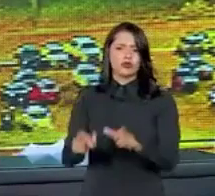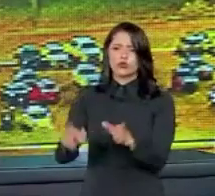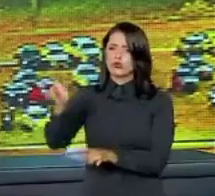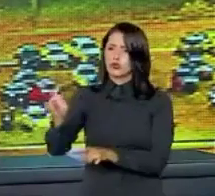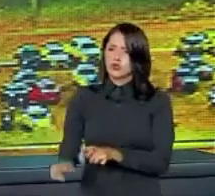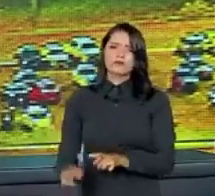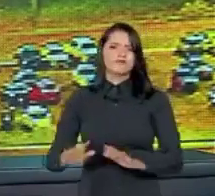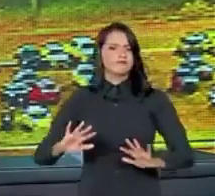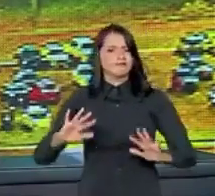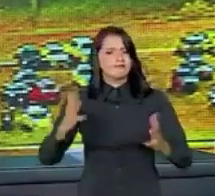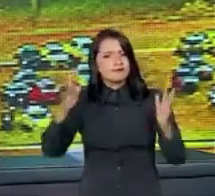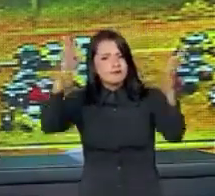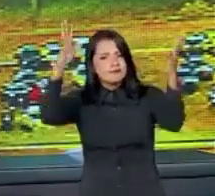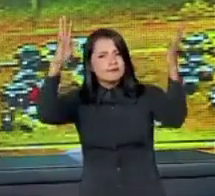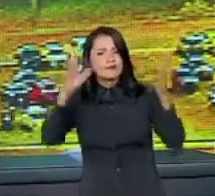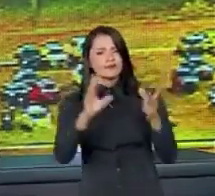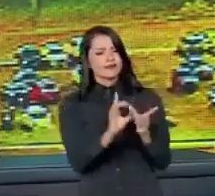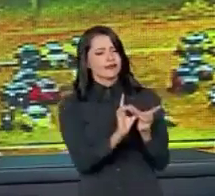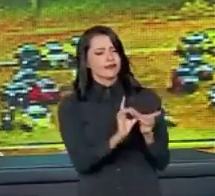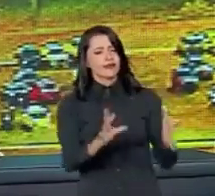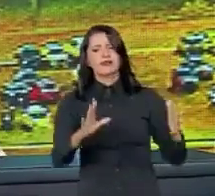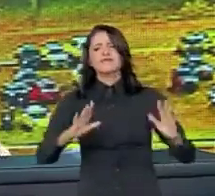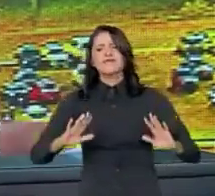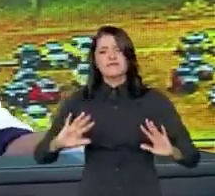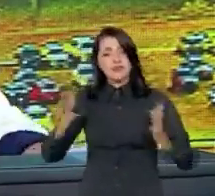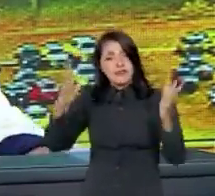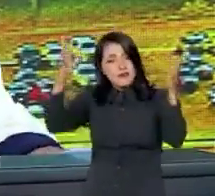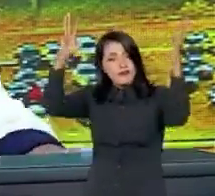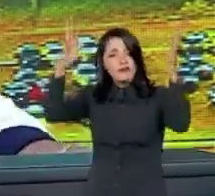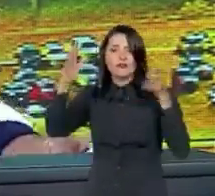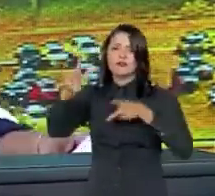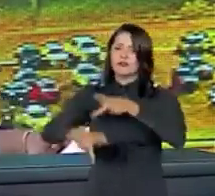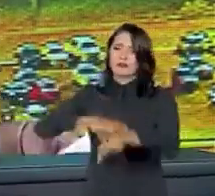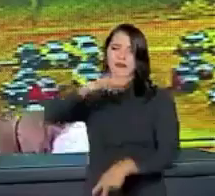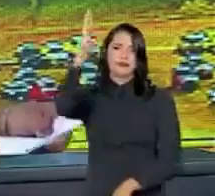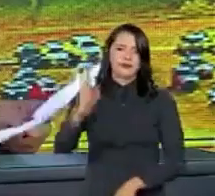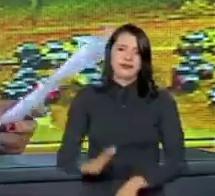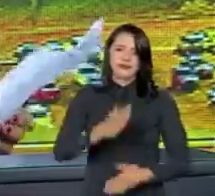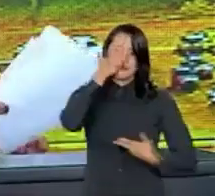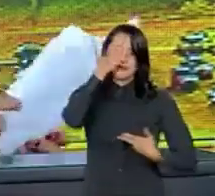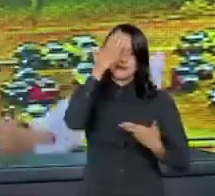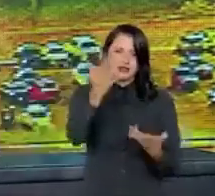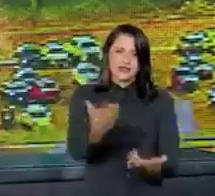Viva a democracia, viva o povo brasileiro. Muito obrigada.